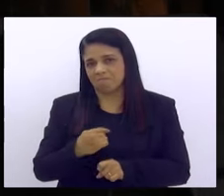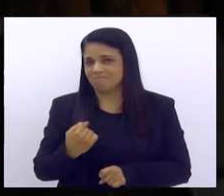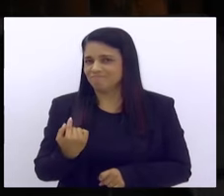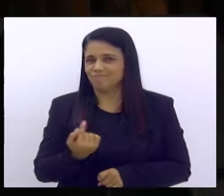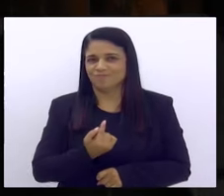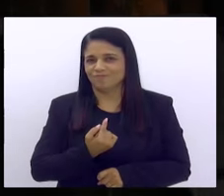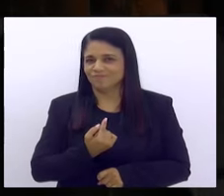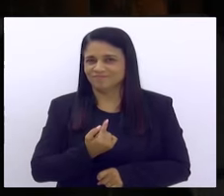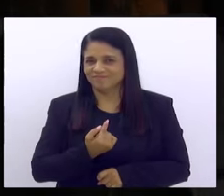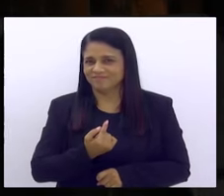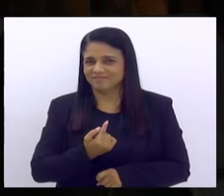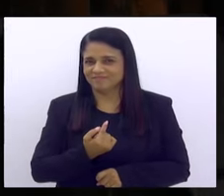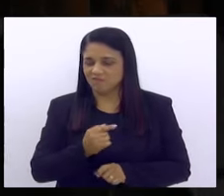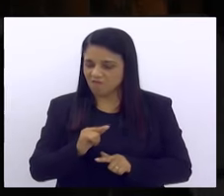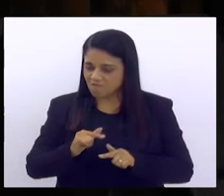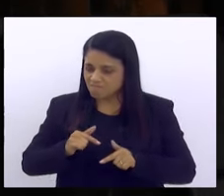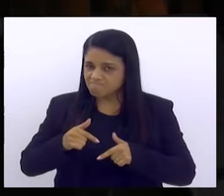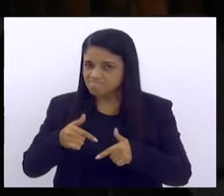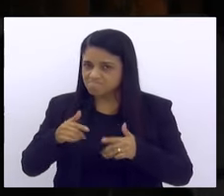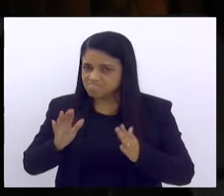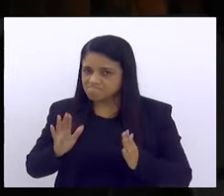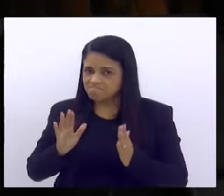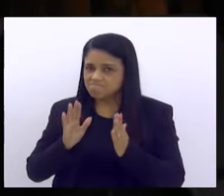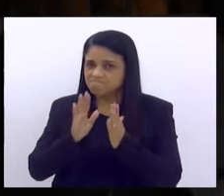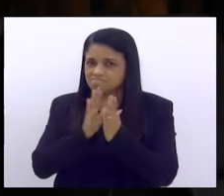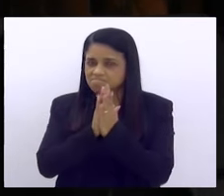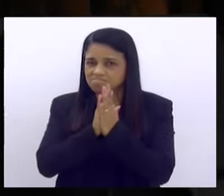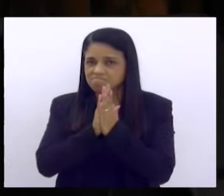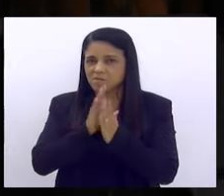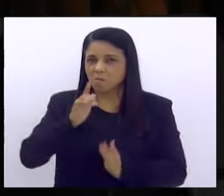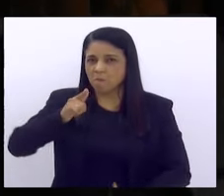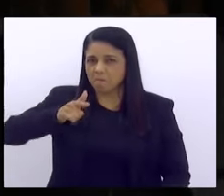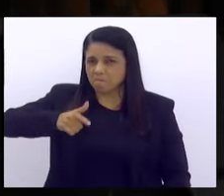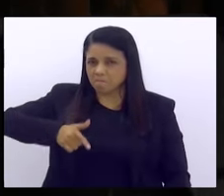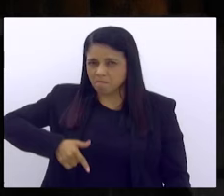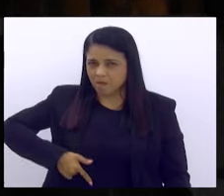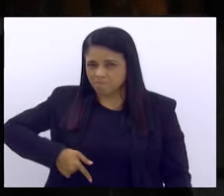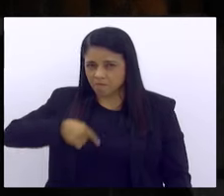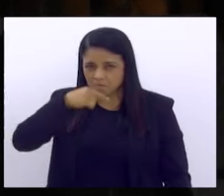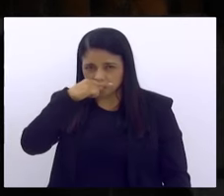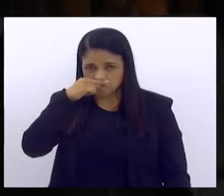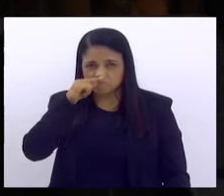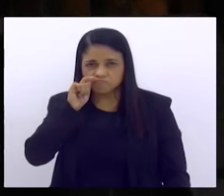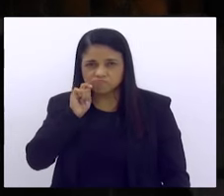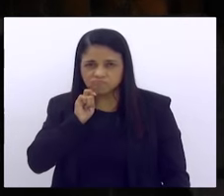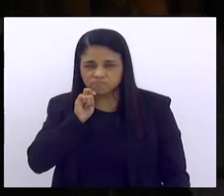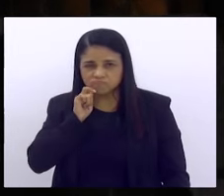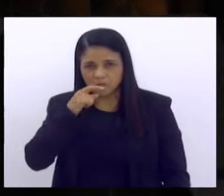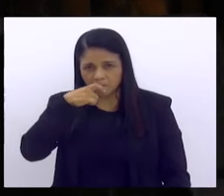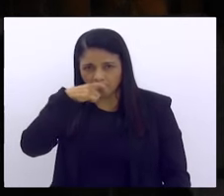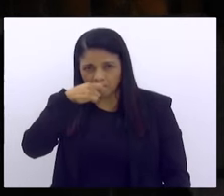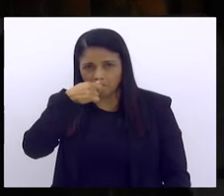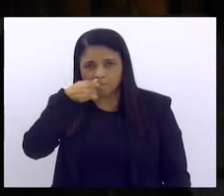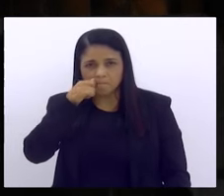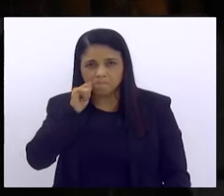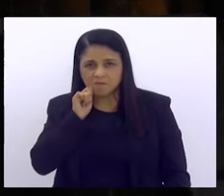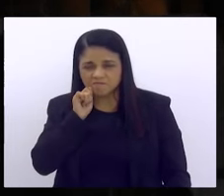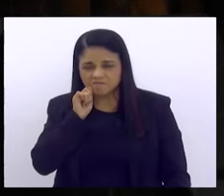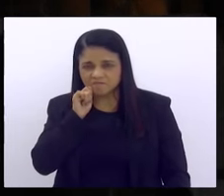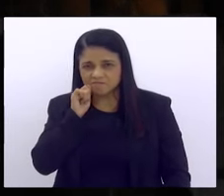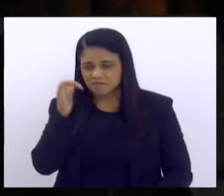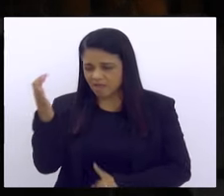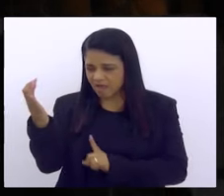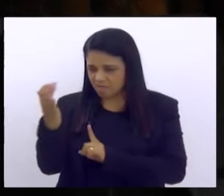de enfrentar uma máfia perigosa, ameaçadora,